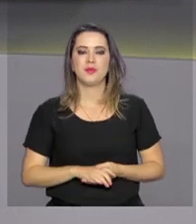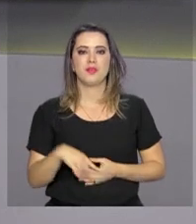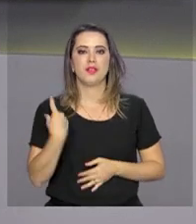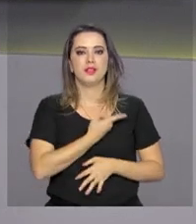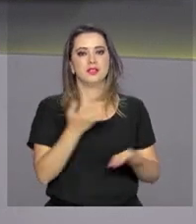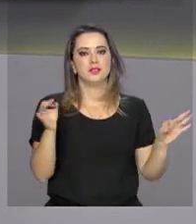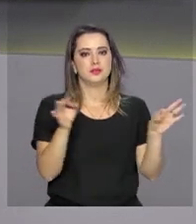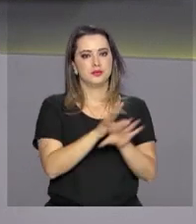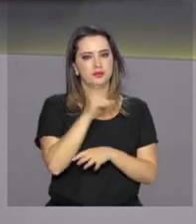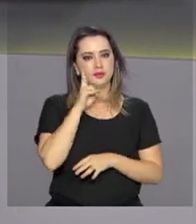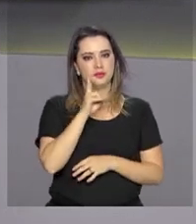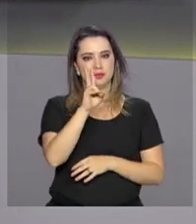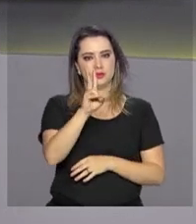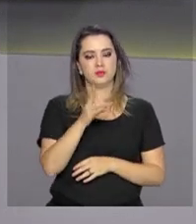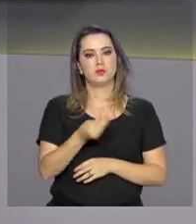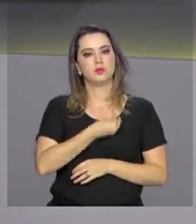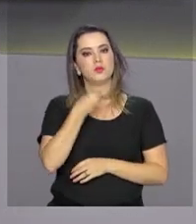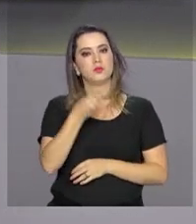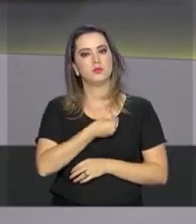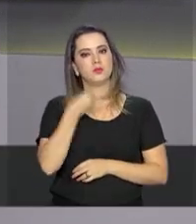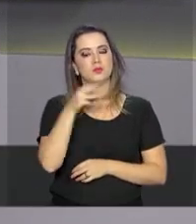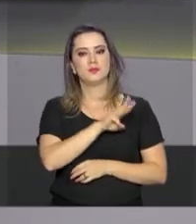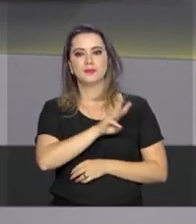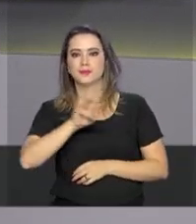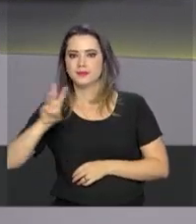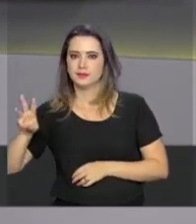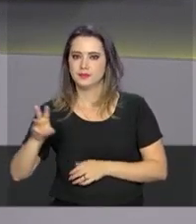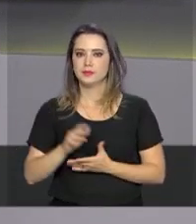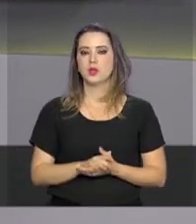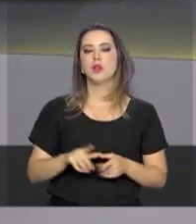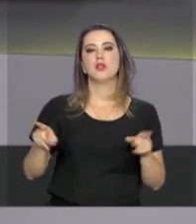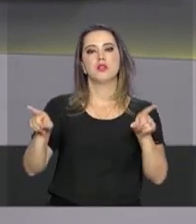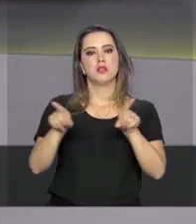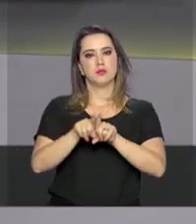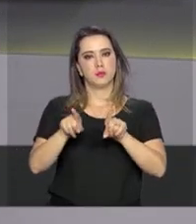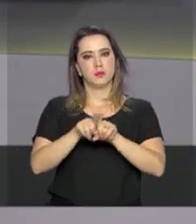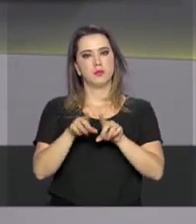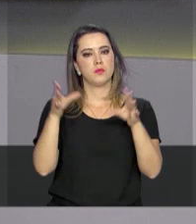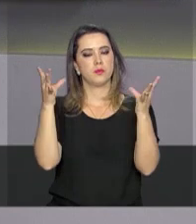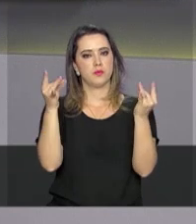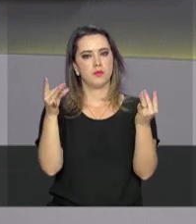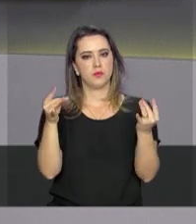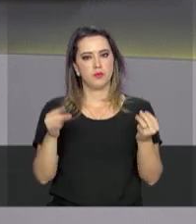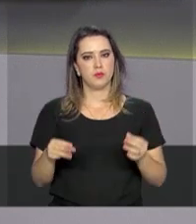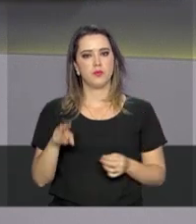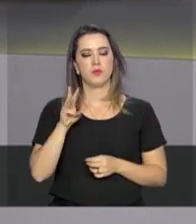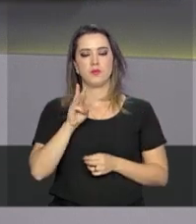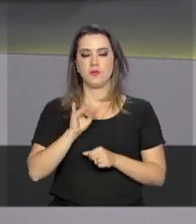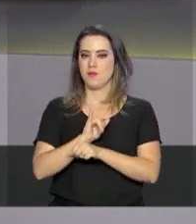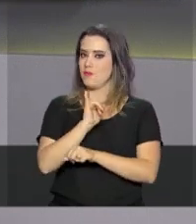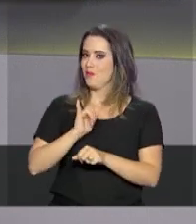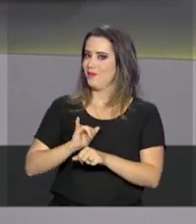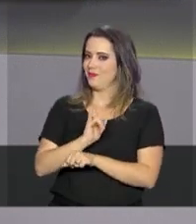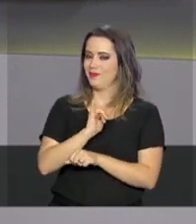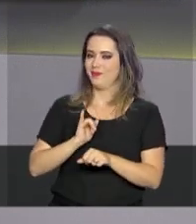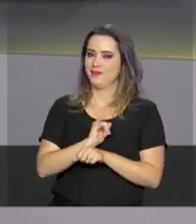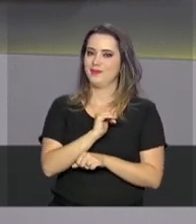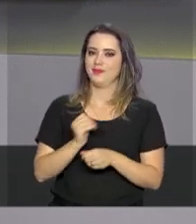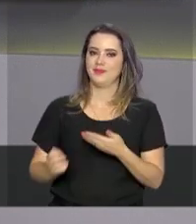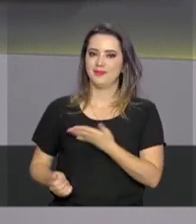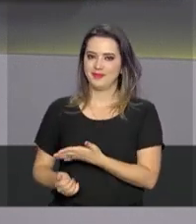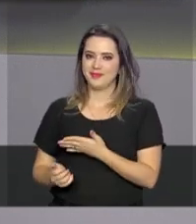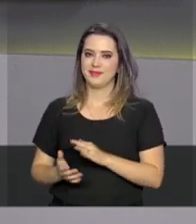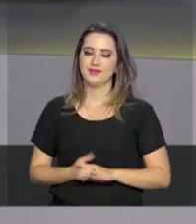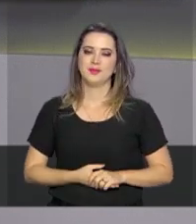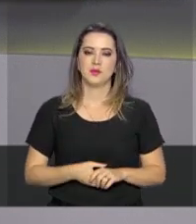por aqui você acompanha a programação ao vivo pelo site da npr na internet e todas as reportagens estão disponíveis em nosso canal no youtube